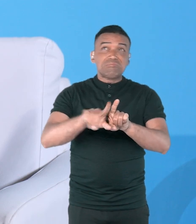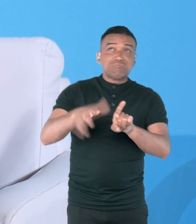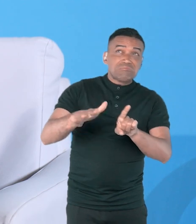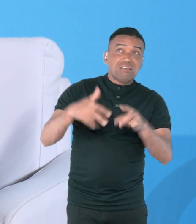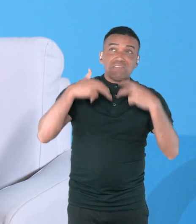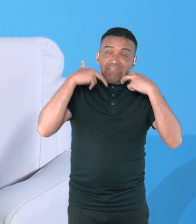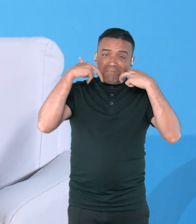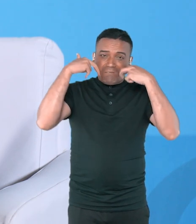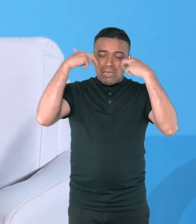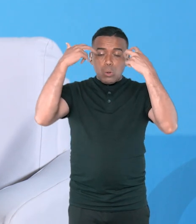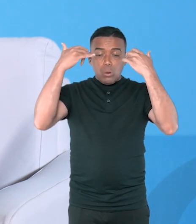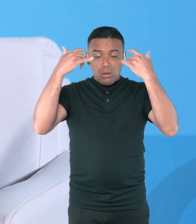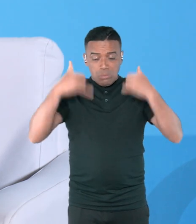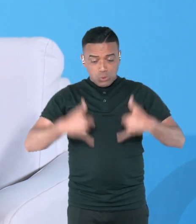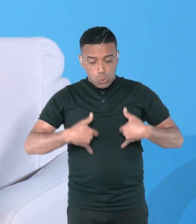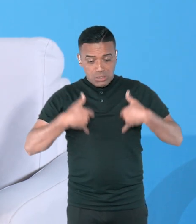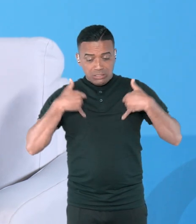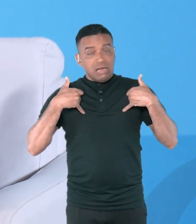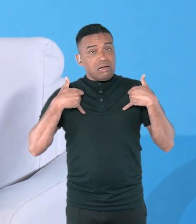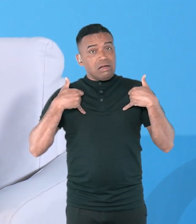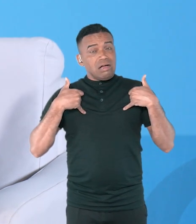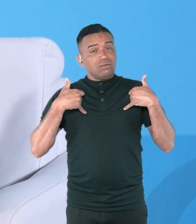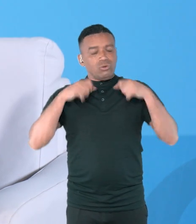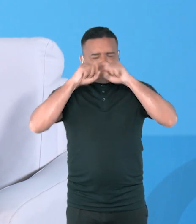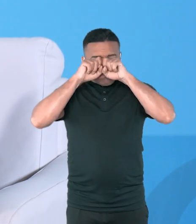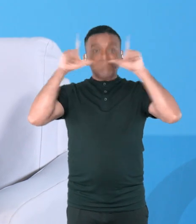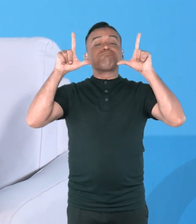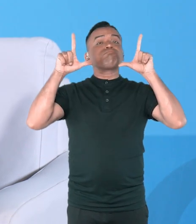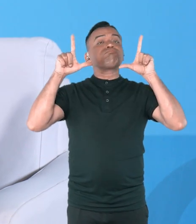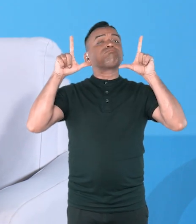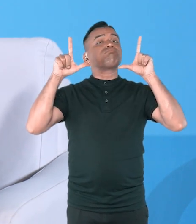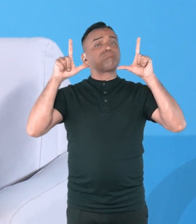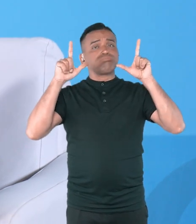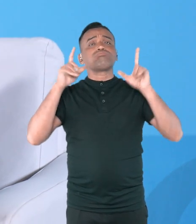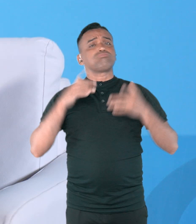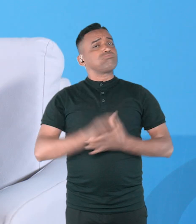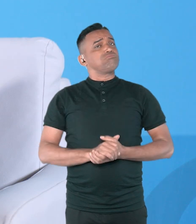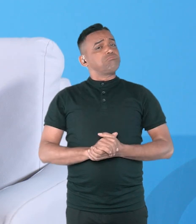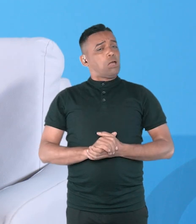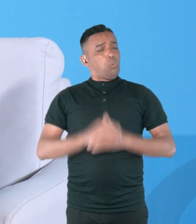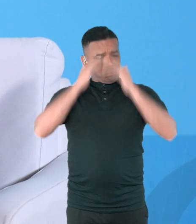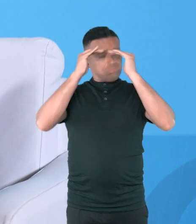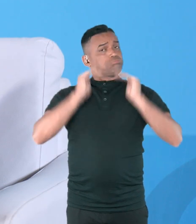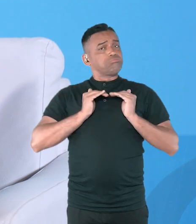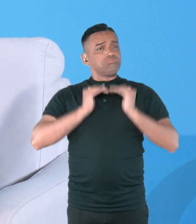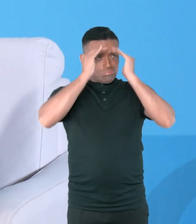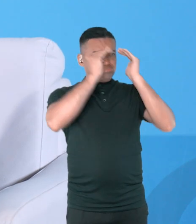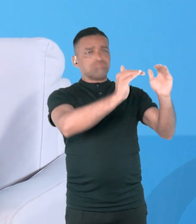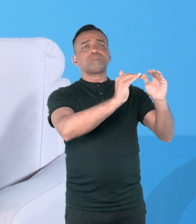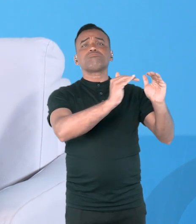me envergonhar, eu possa me orgulhar de estar acordado, de não ser mais indiferente a mim e